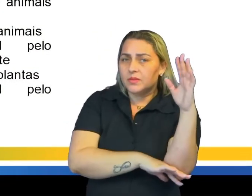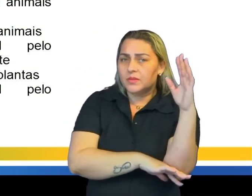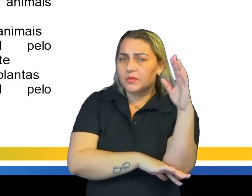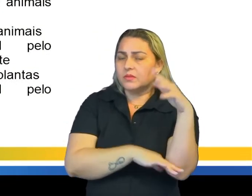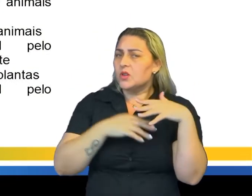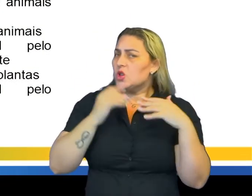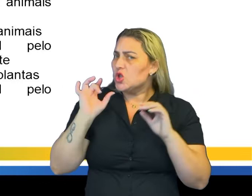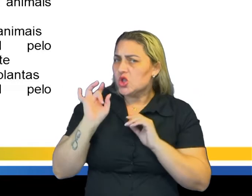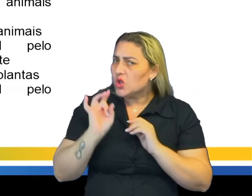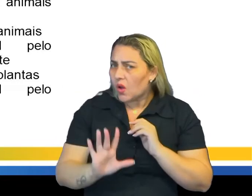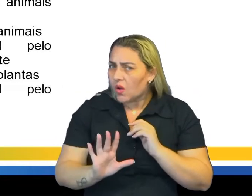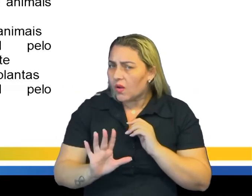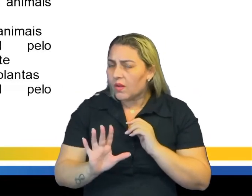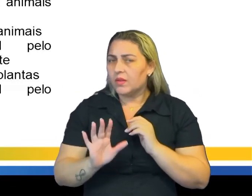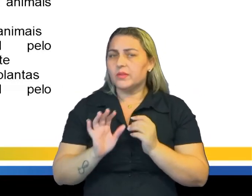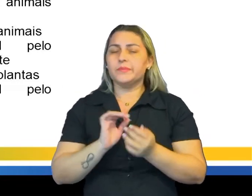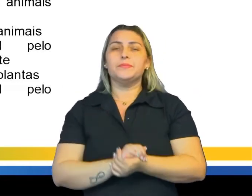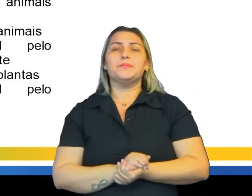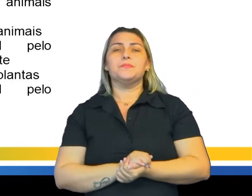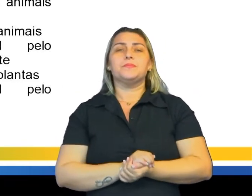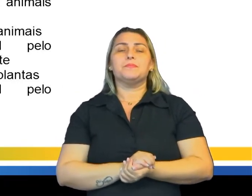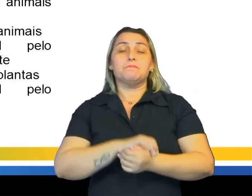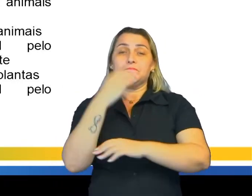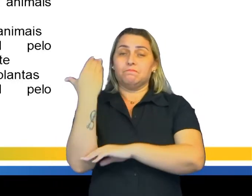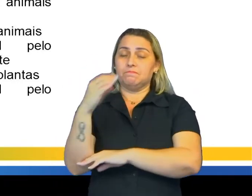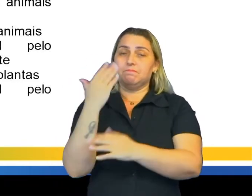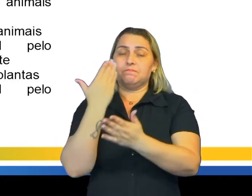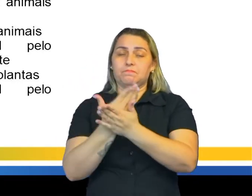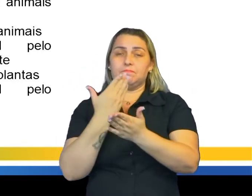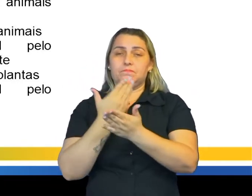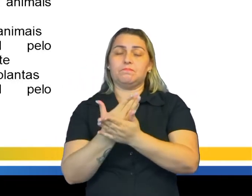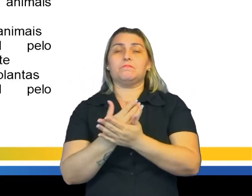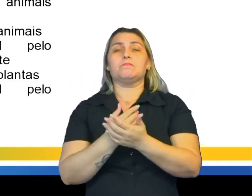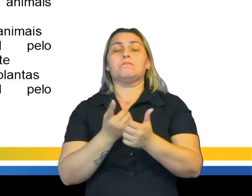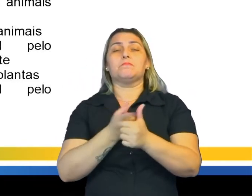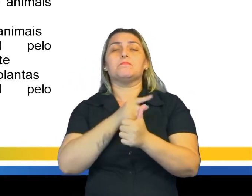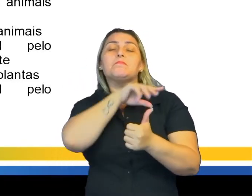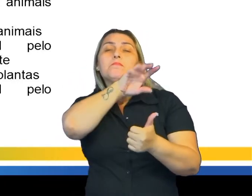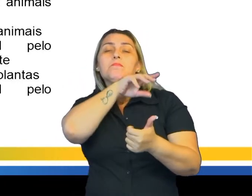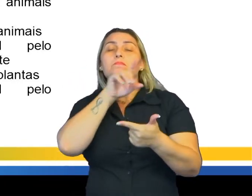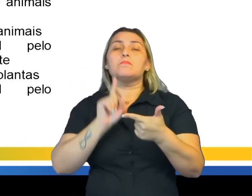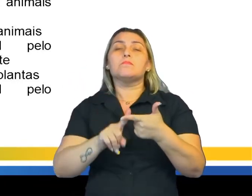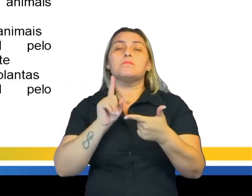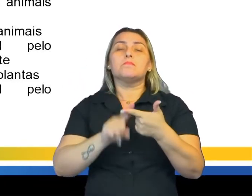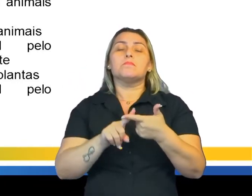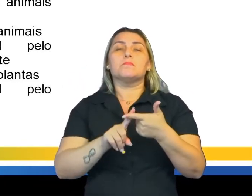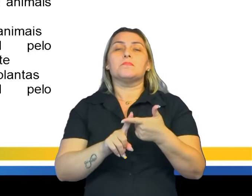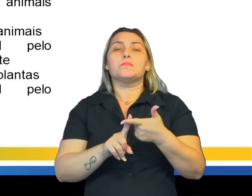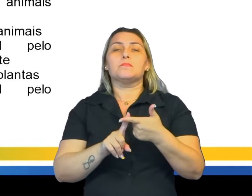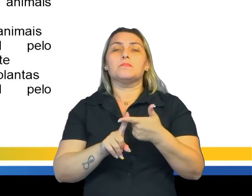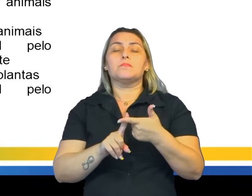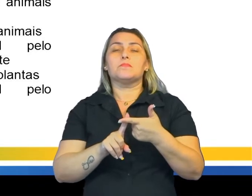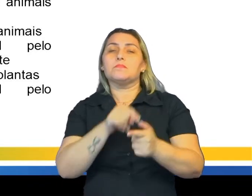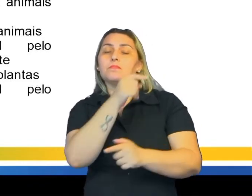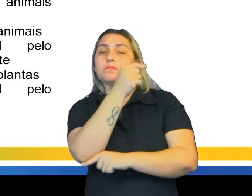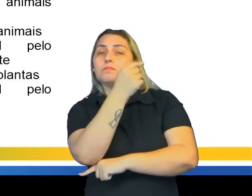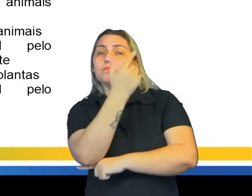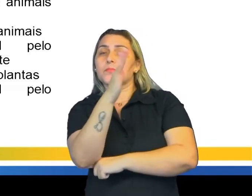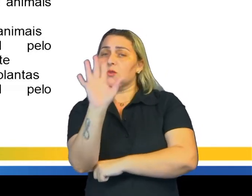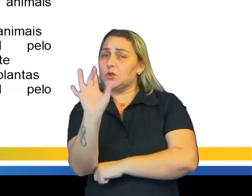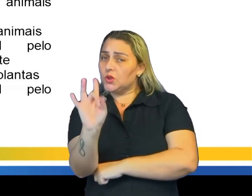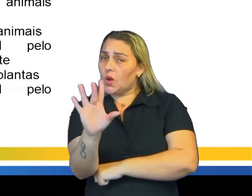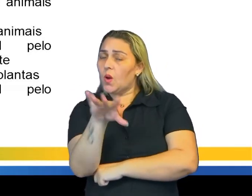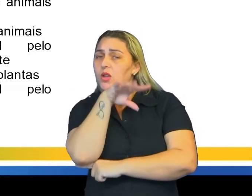Será que a biologia só estuda animais e plantas? É a ciência que estuda os animais. A biologia